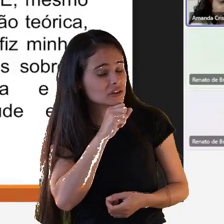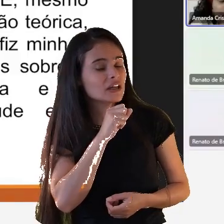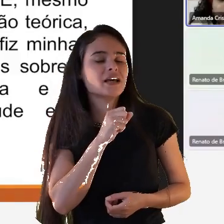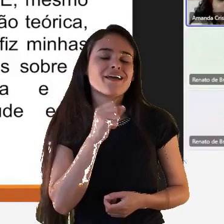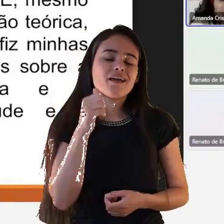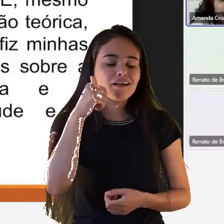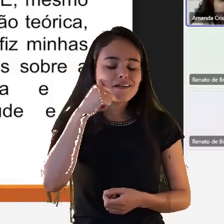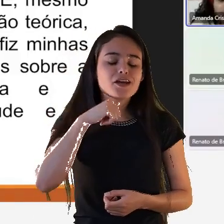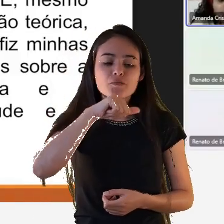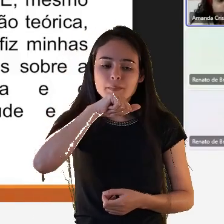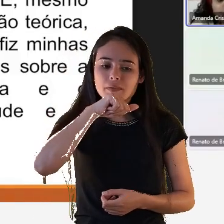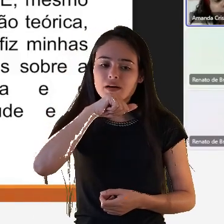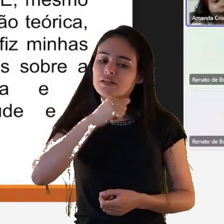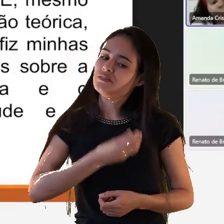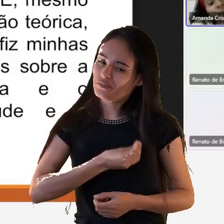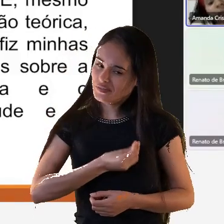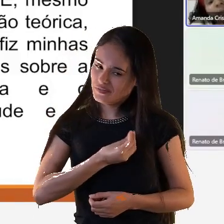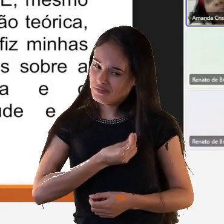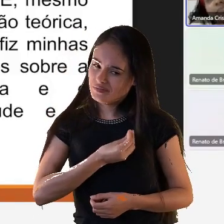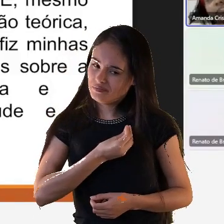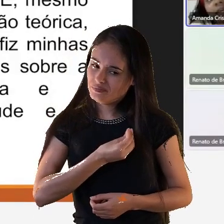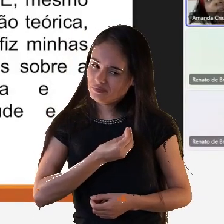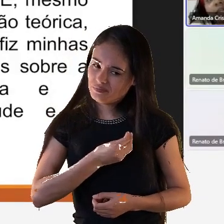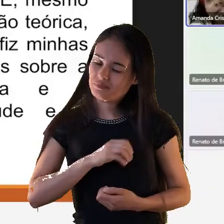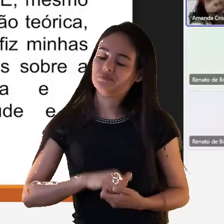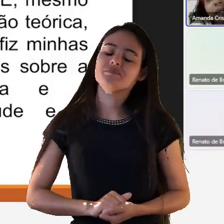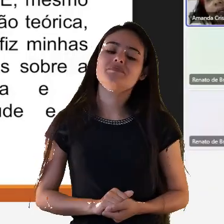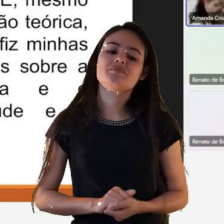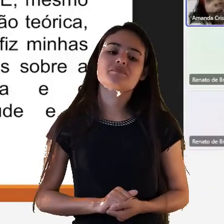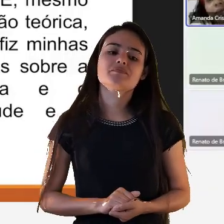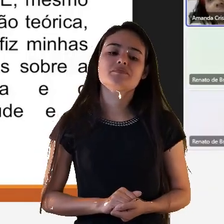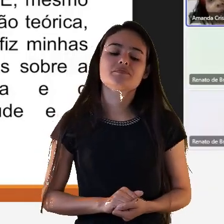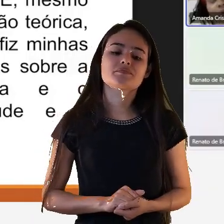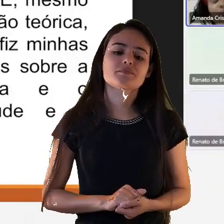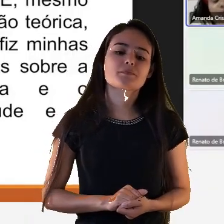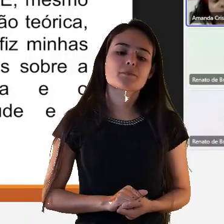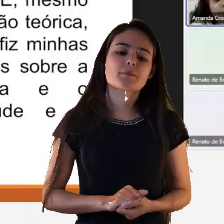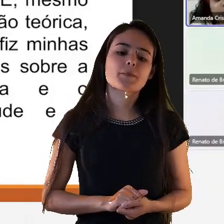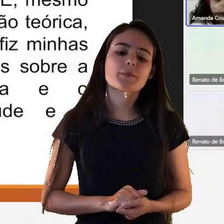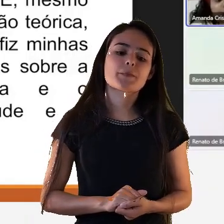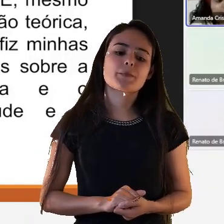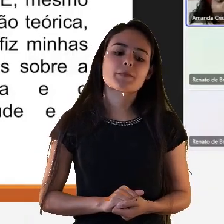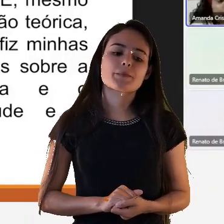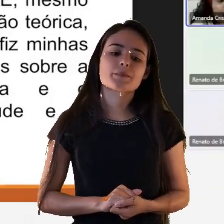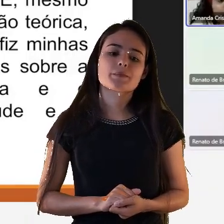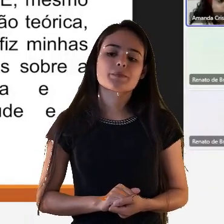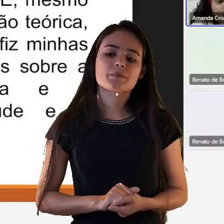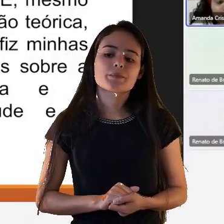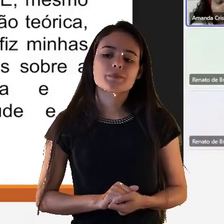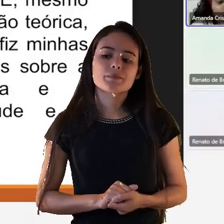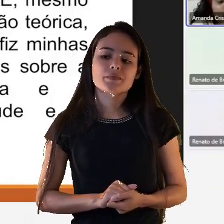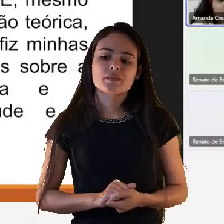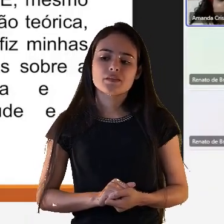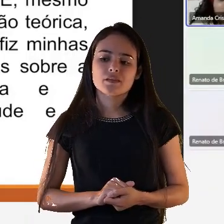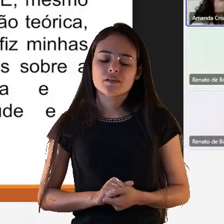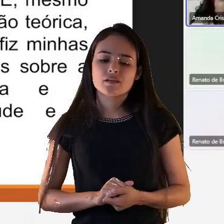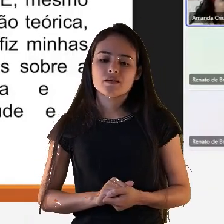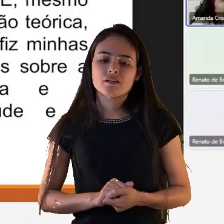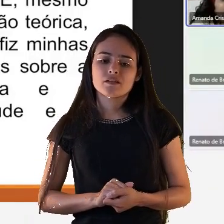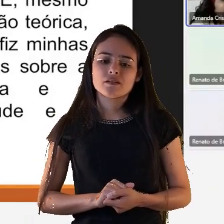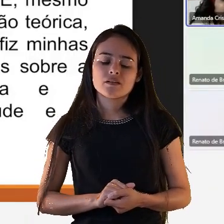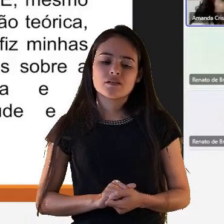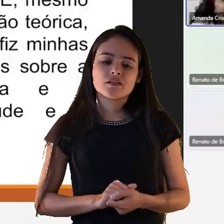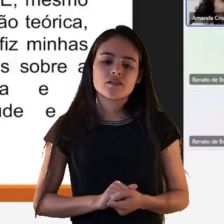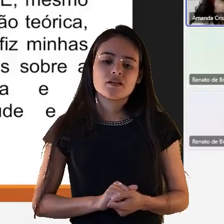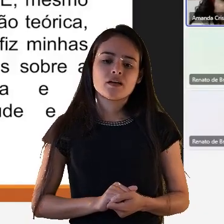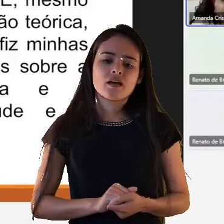né, negra, que conseguiu, né, estar com os seus familiares idosos, né?